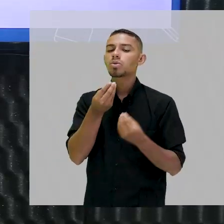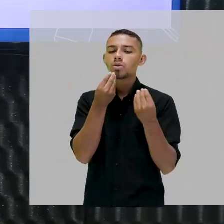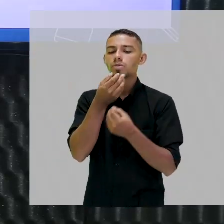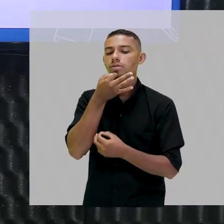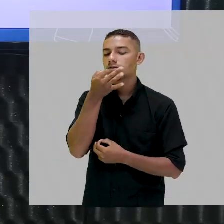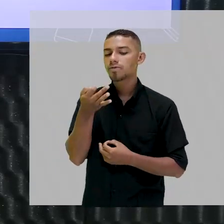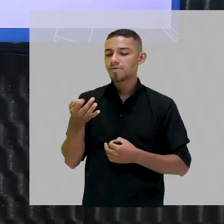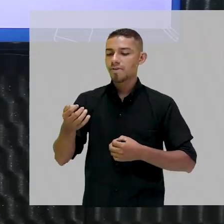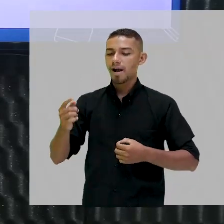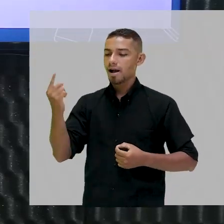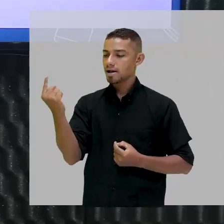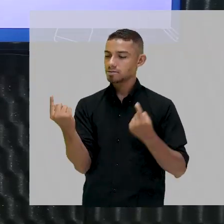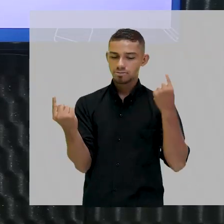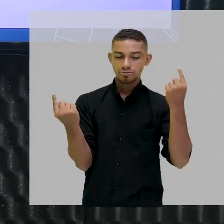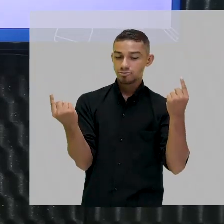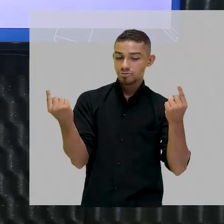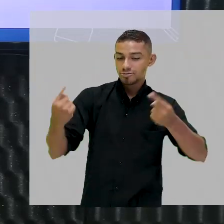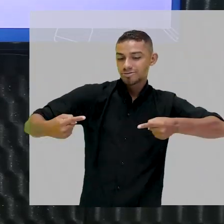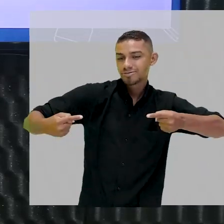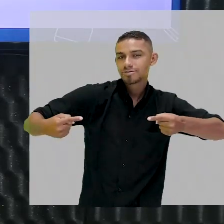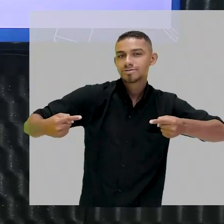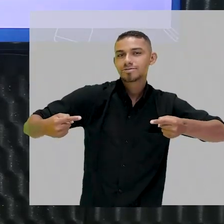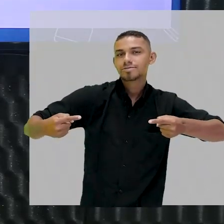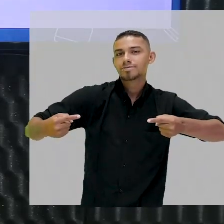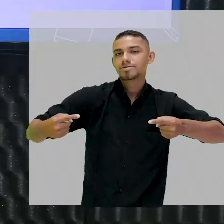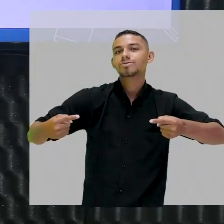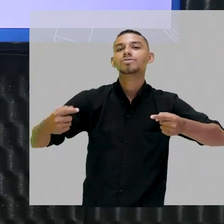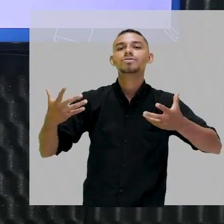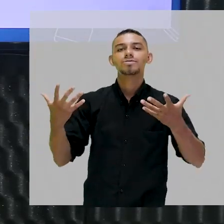uma disputa entre os dançarinos?